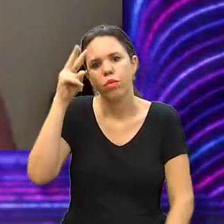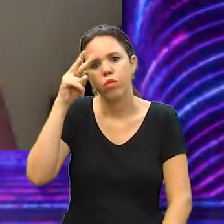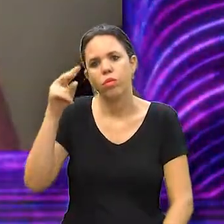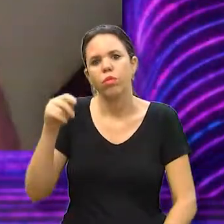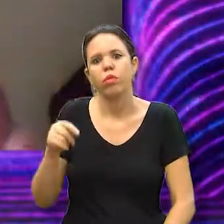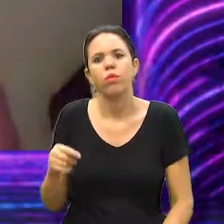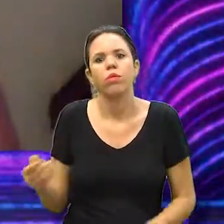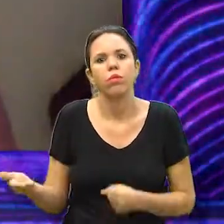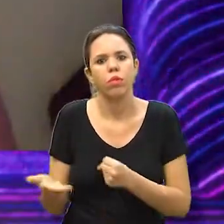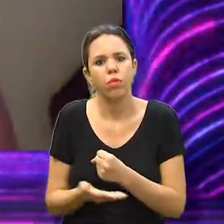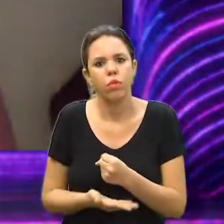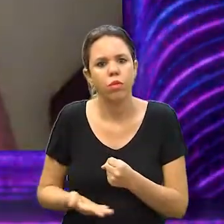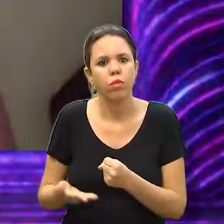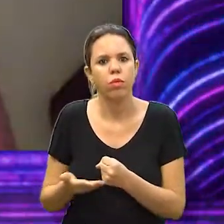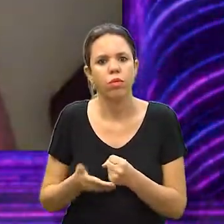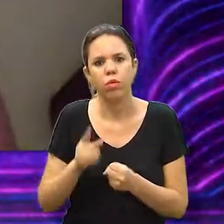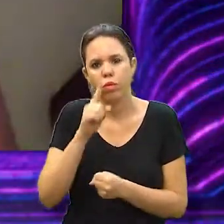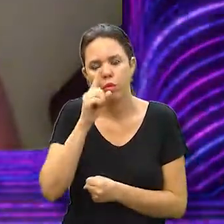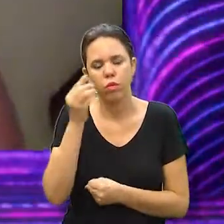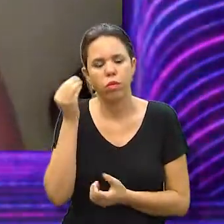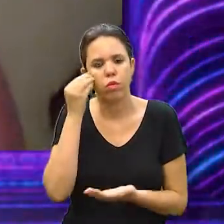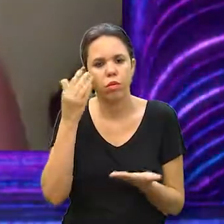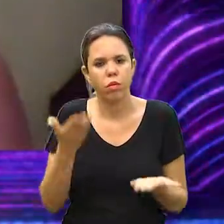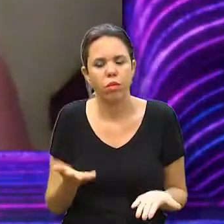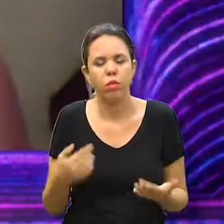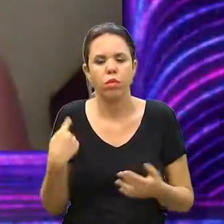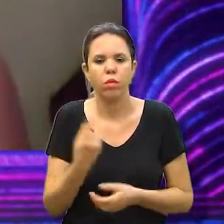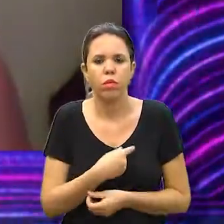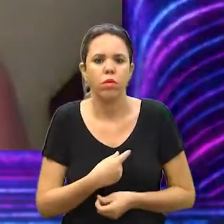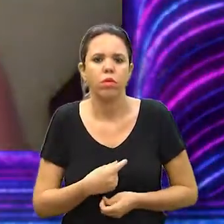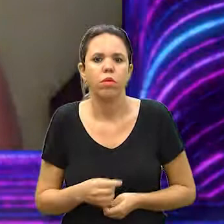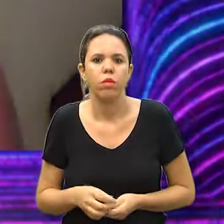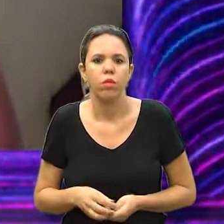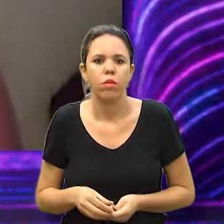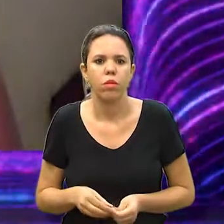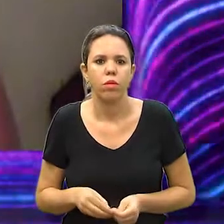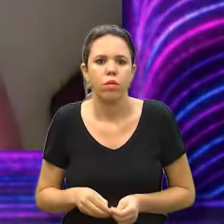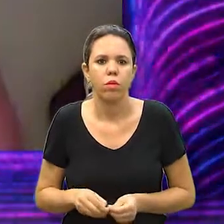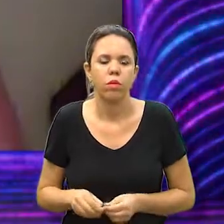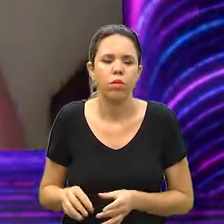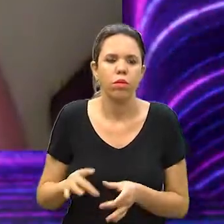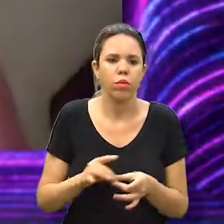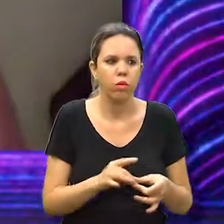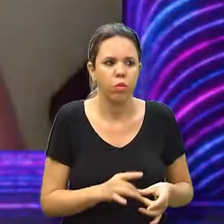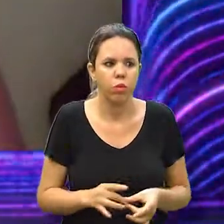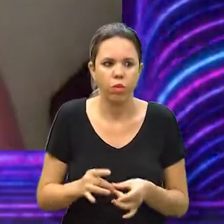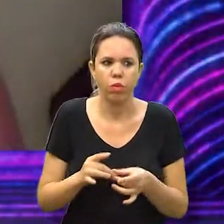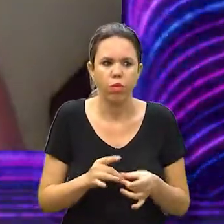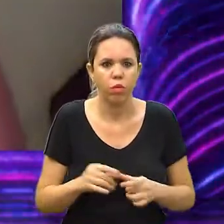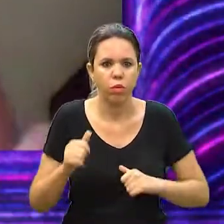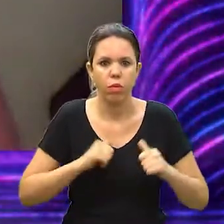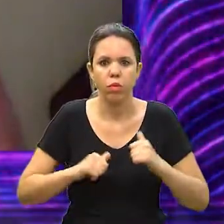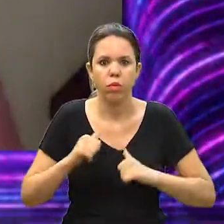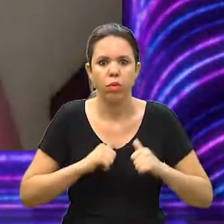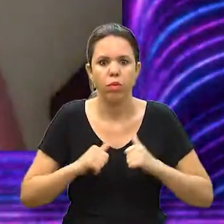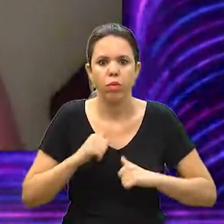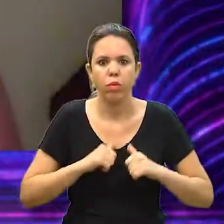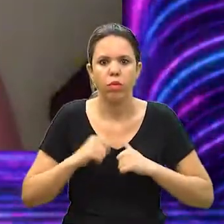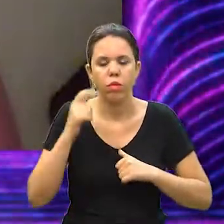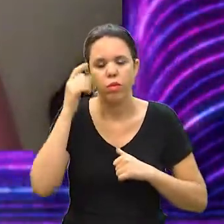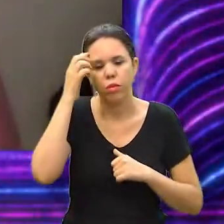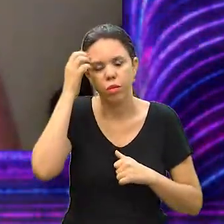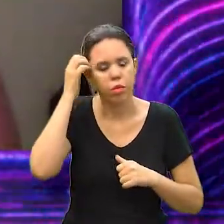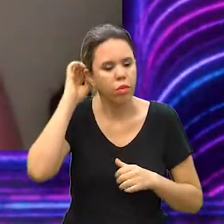história contada nesse ponto de vista, e também para nós, que foi uma união de anseios aí